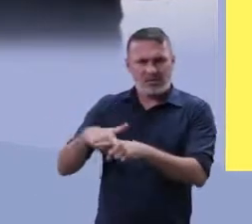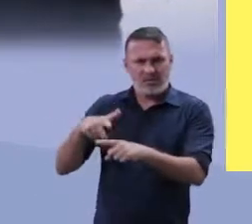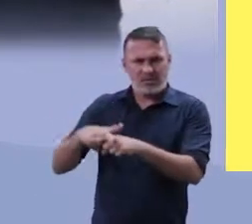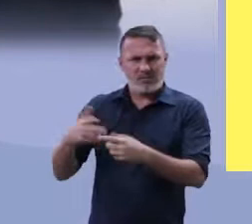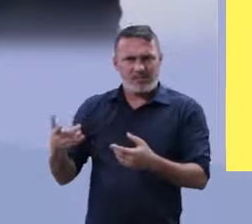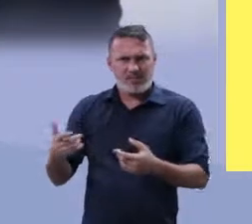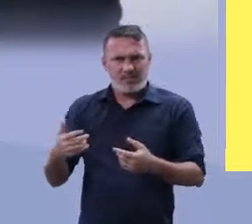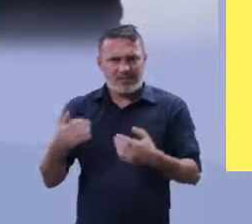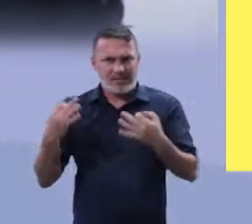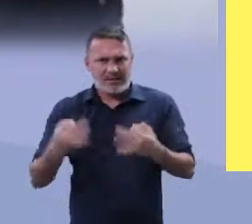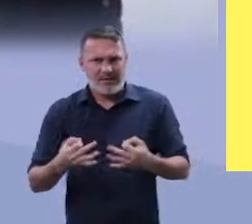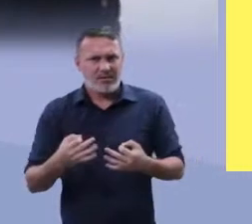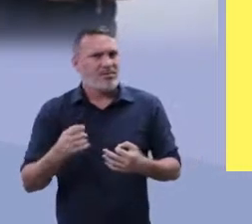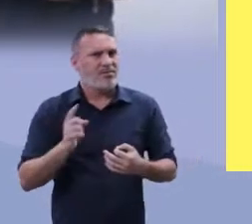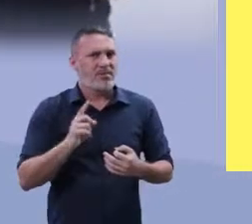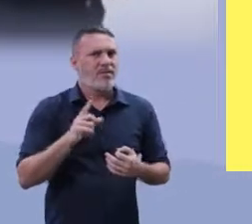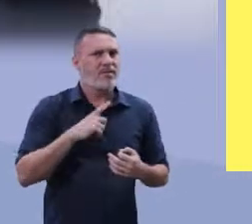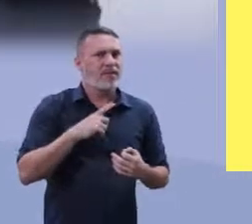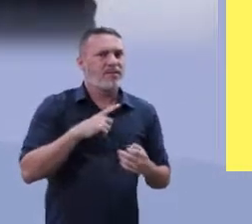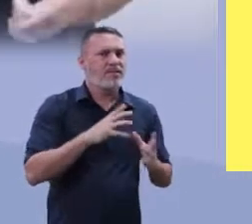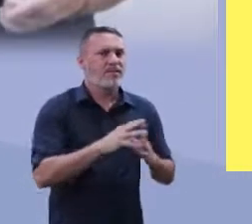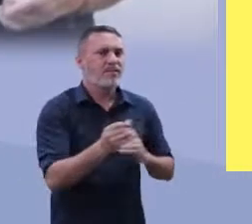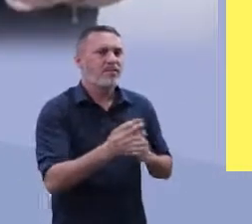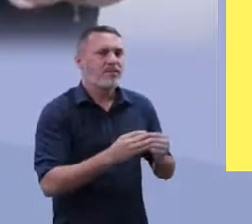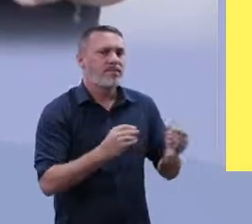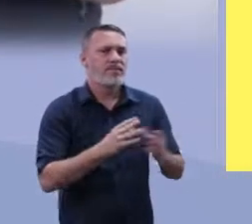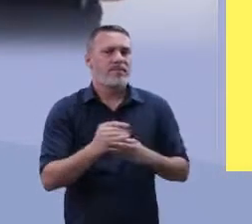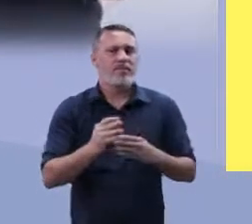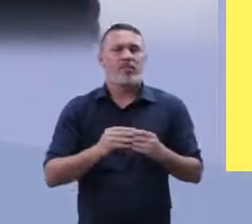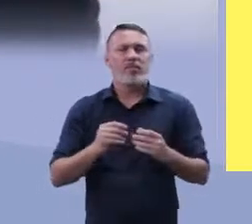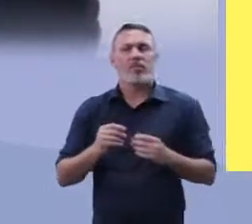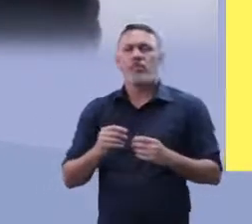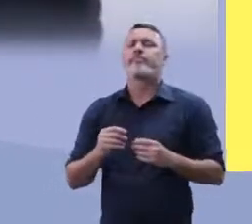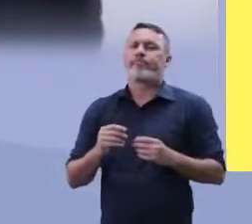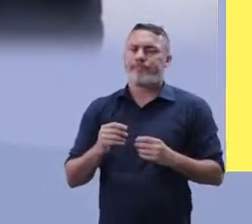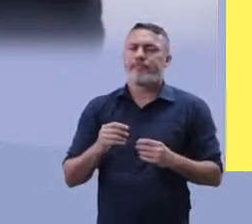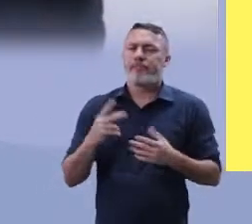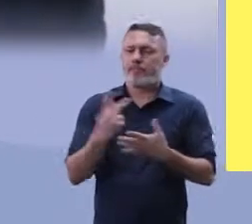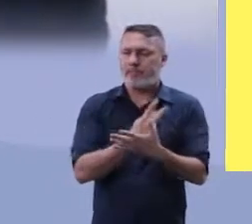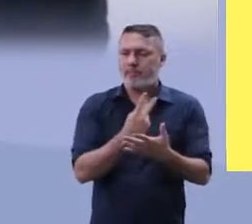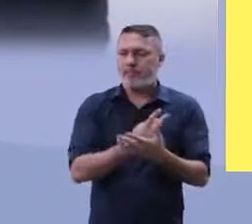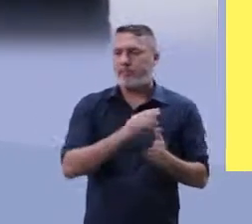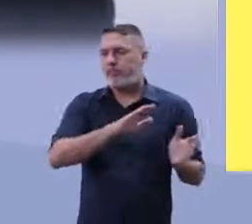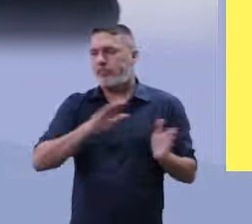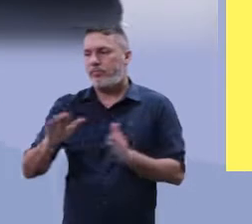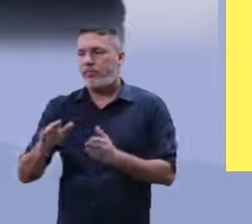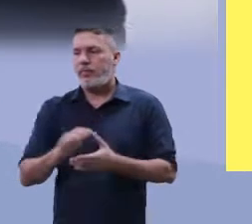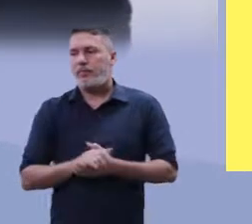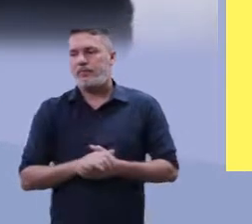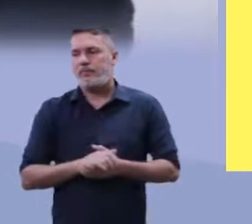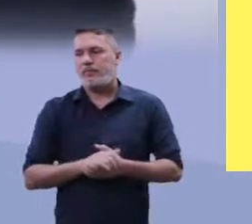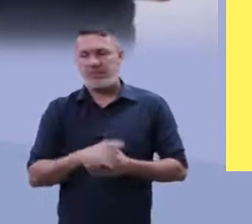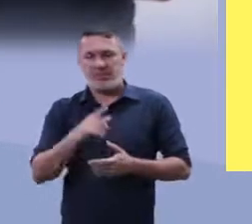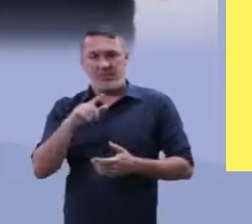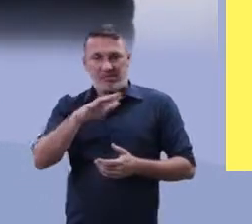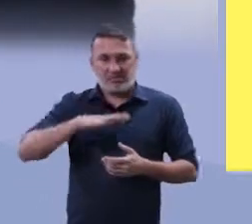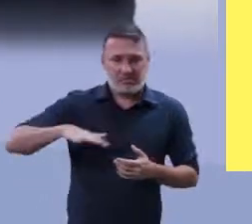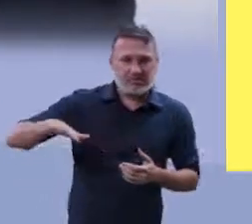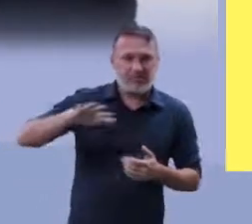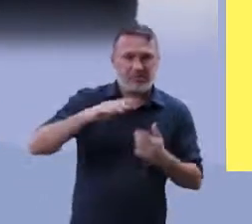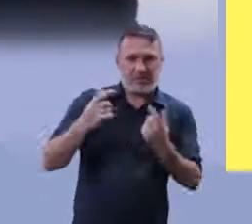Um brasileiro que come pelas beiradas, injusto. Aí ele diz, eu insulto